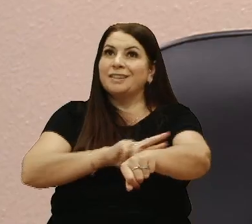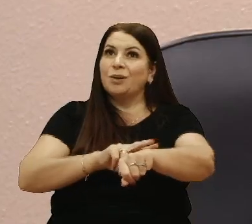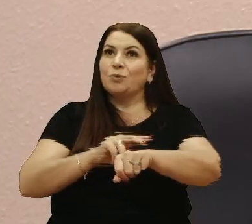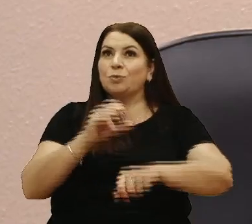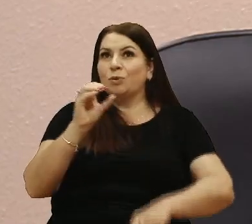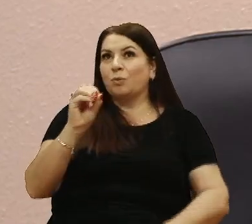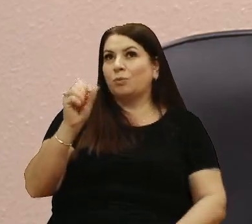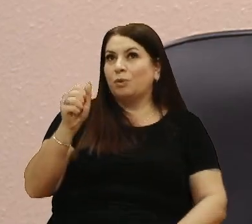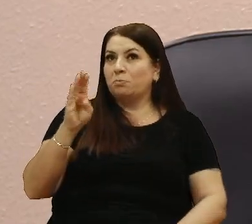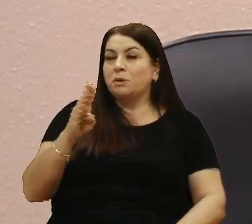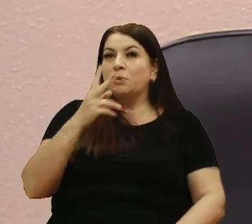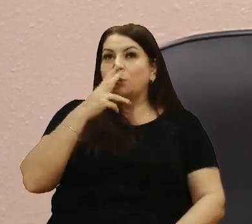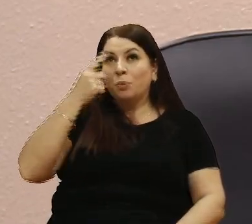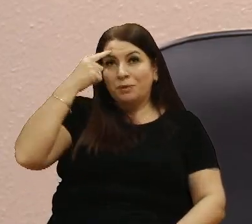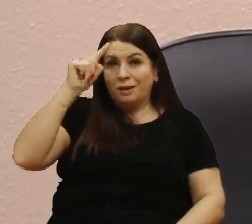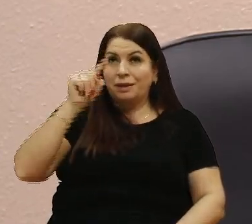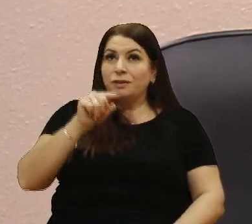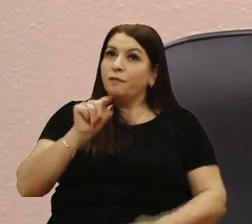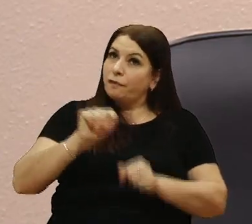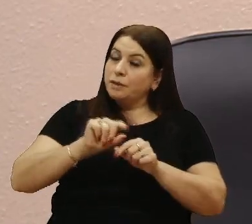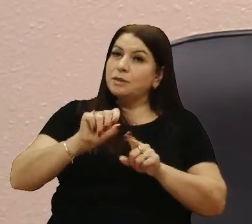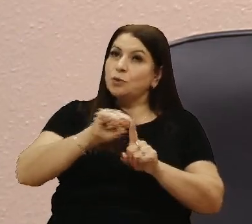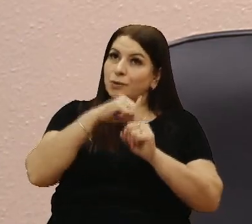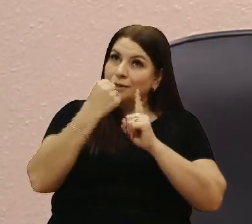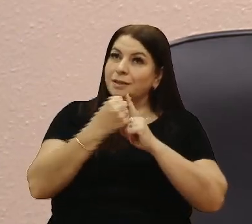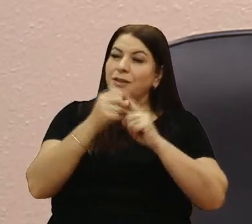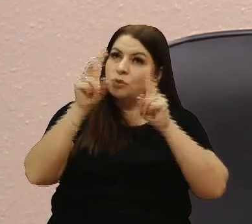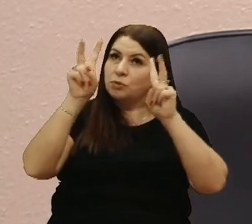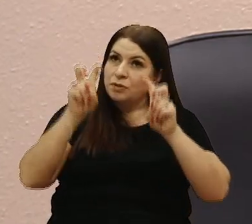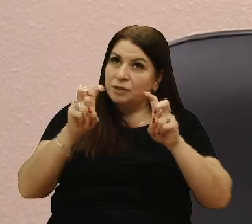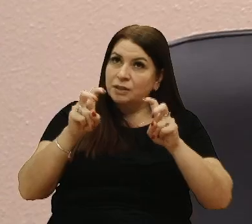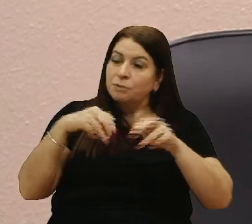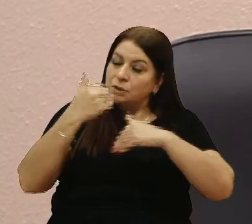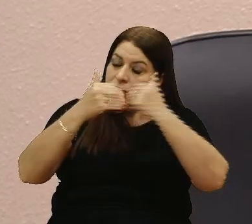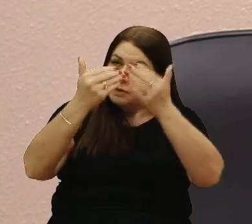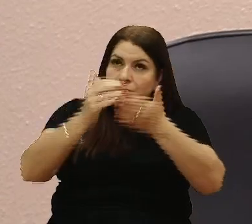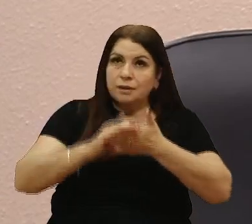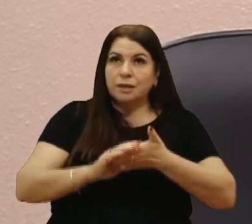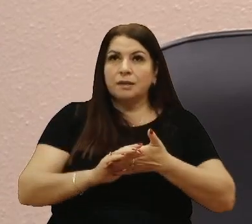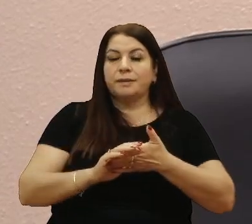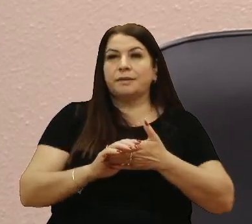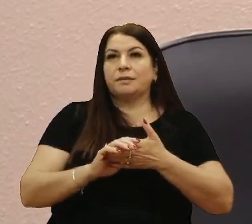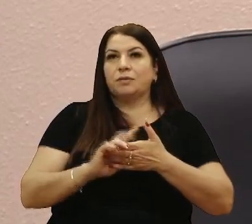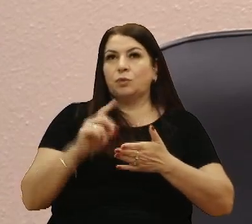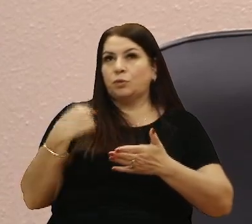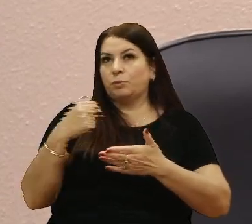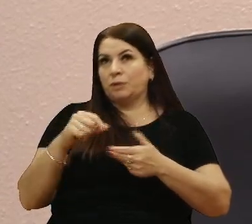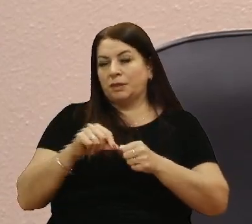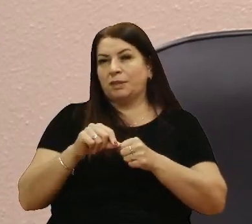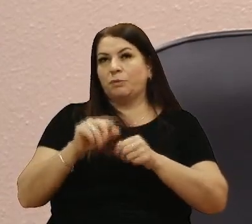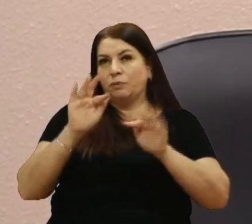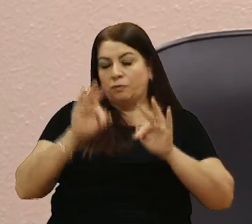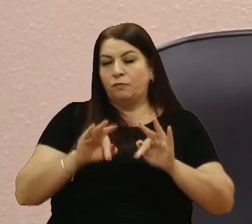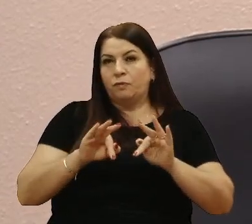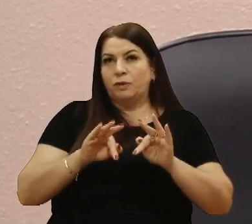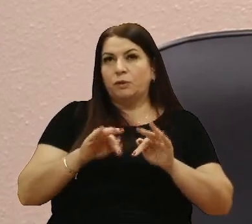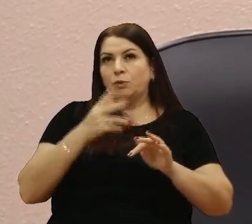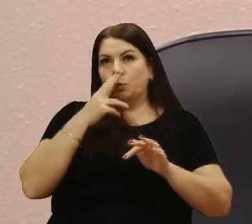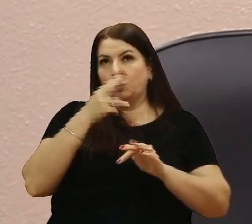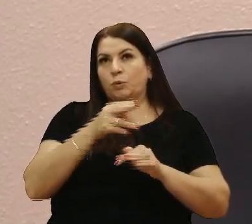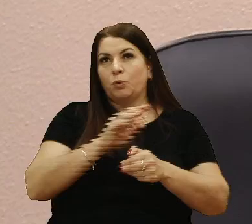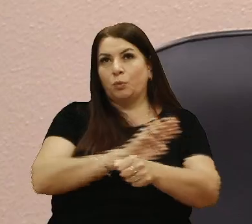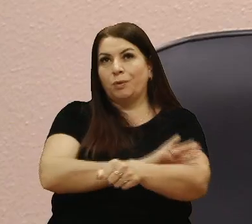como essa fazem a nossa sociedade olhar para temas fundamentais e avançar em questões que nós precisamos combater, como é o caso